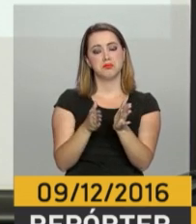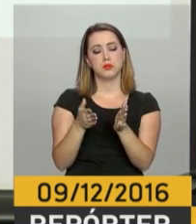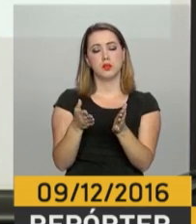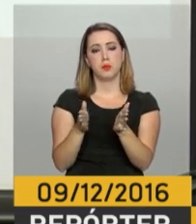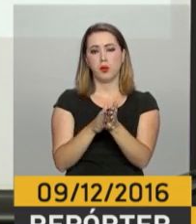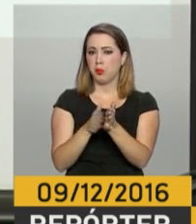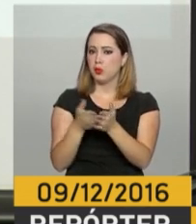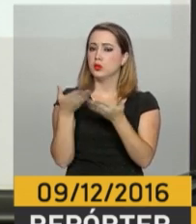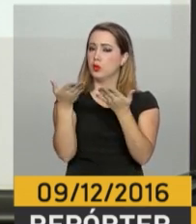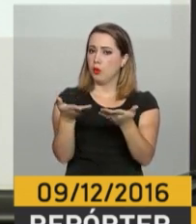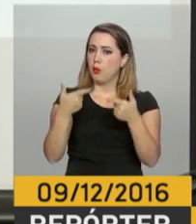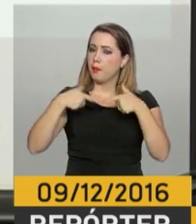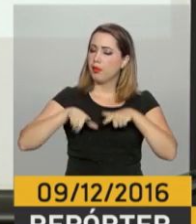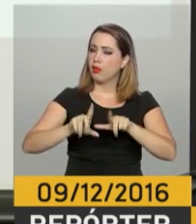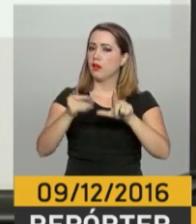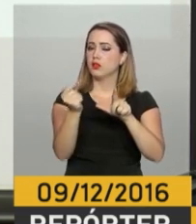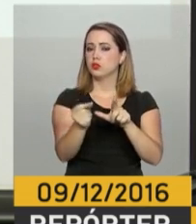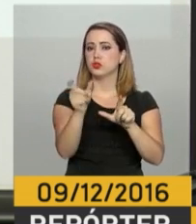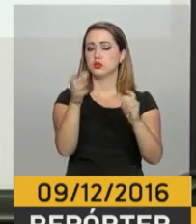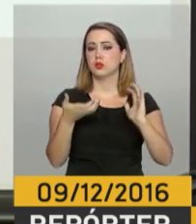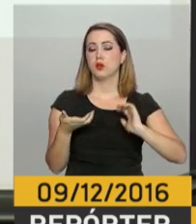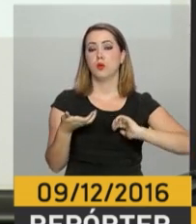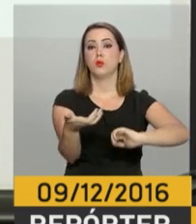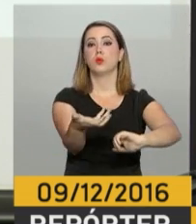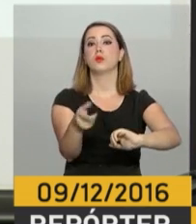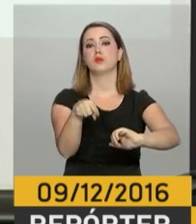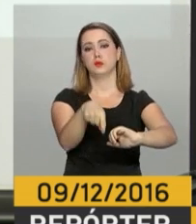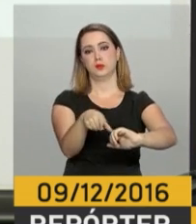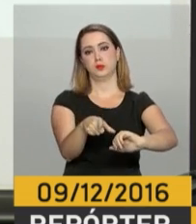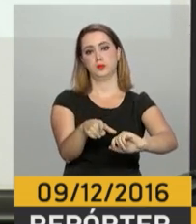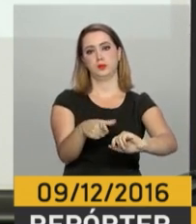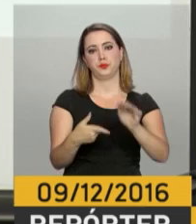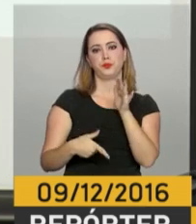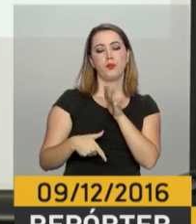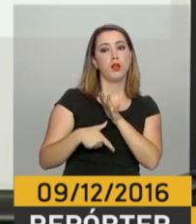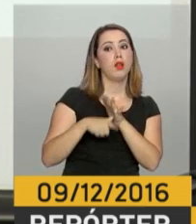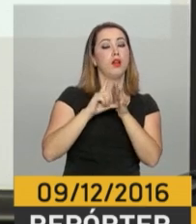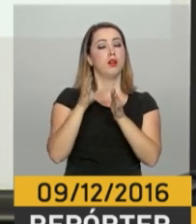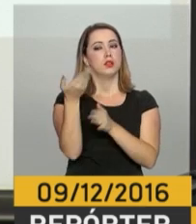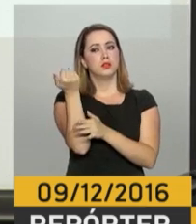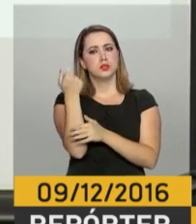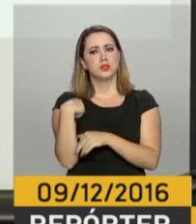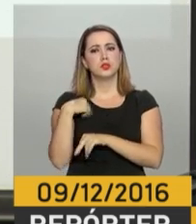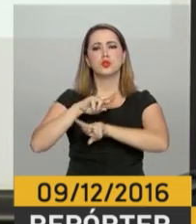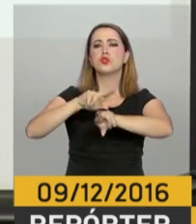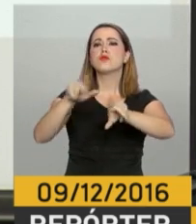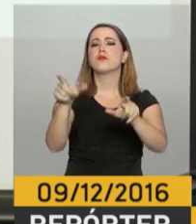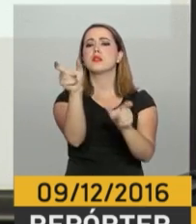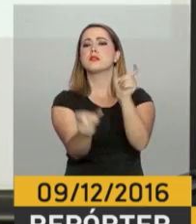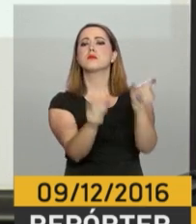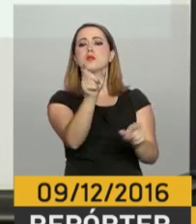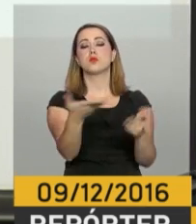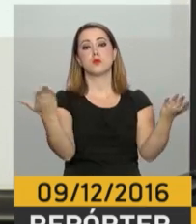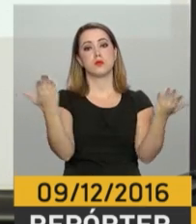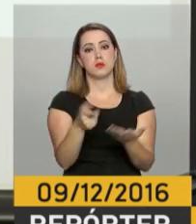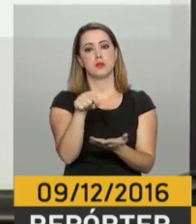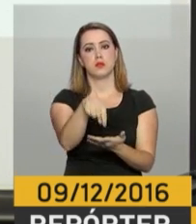Congresso Nacional. Muitos dos que estão aqui estiveram comigo numa noite em que eu assinava uma medida